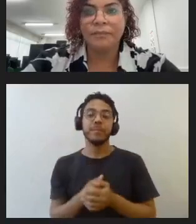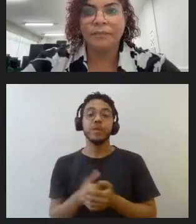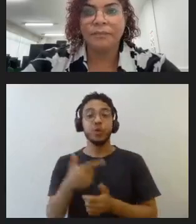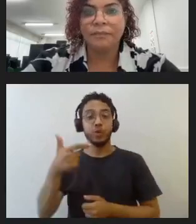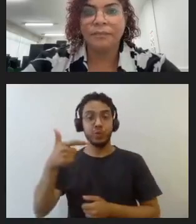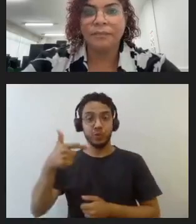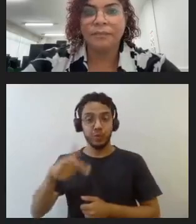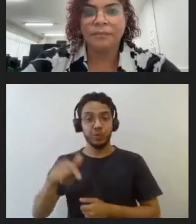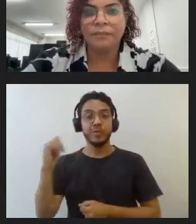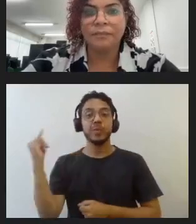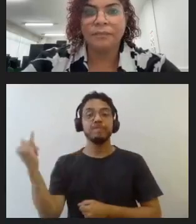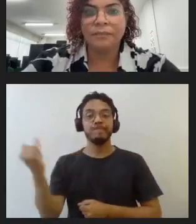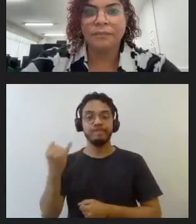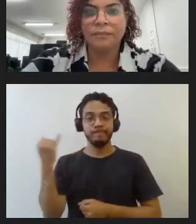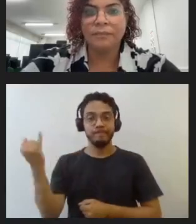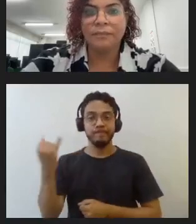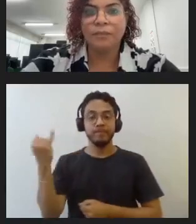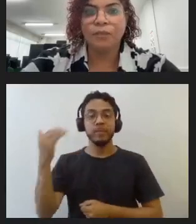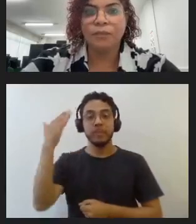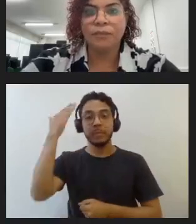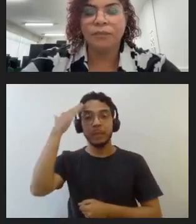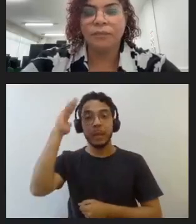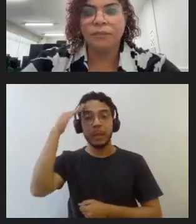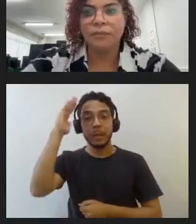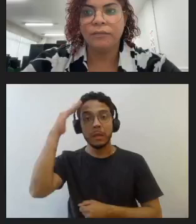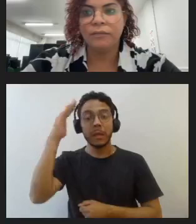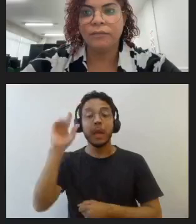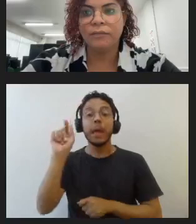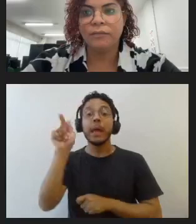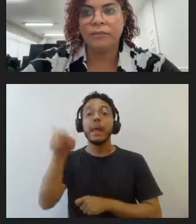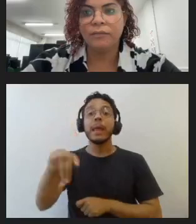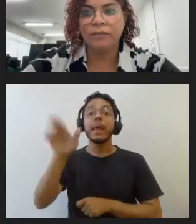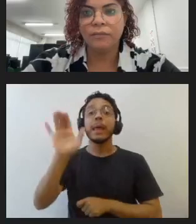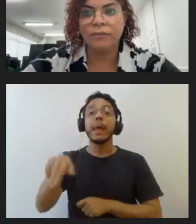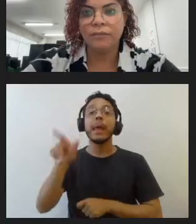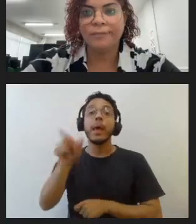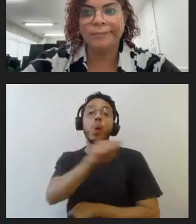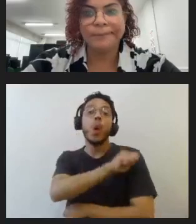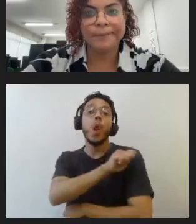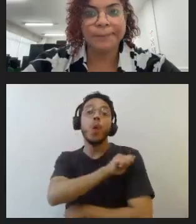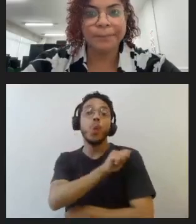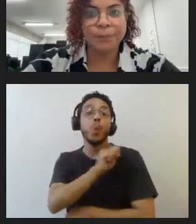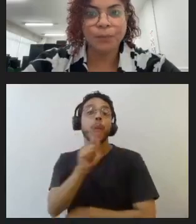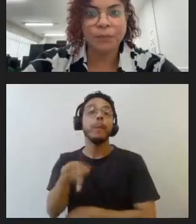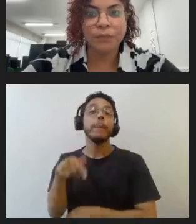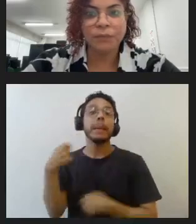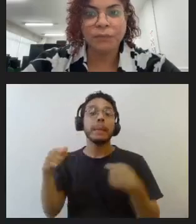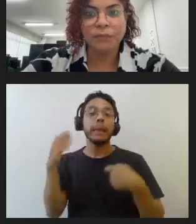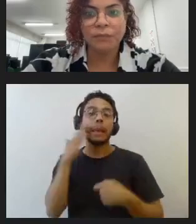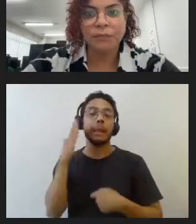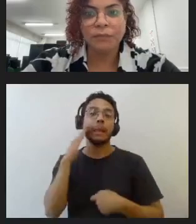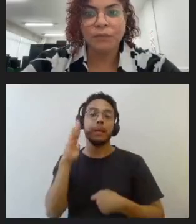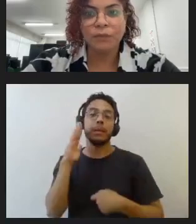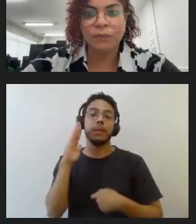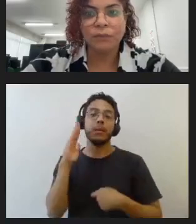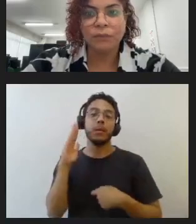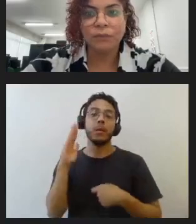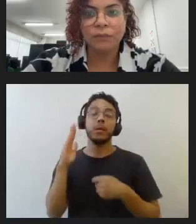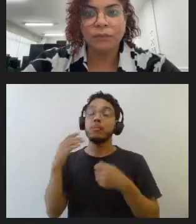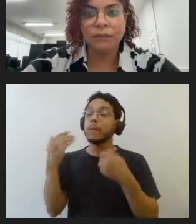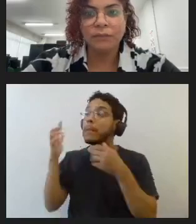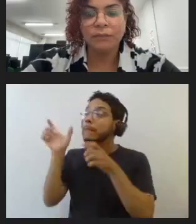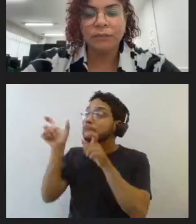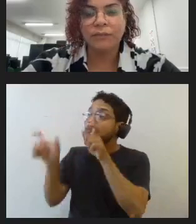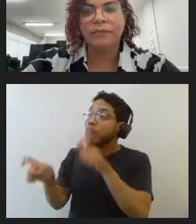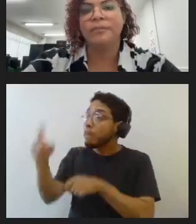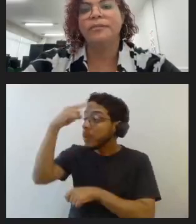a importância de entendermos quem são os nossos alunos, sem deixar de lado aquilo que a